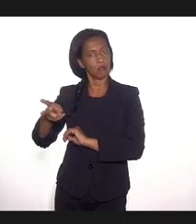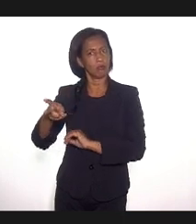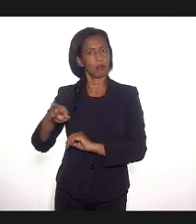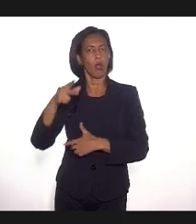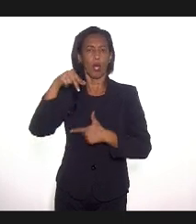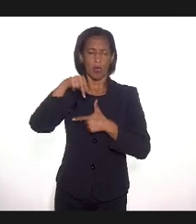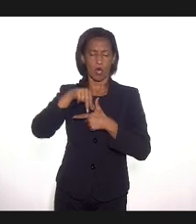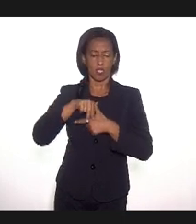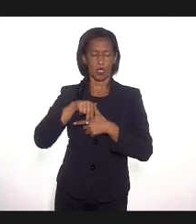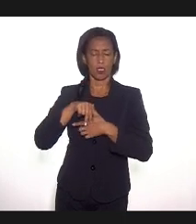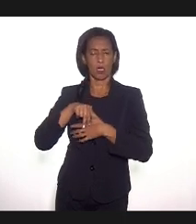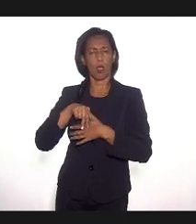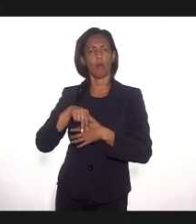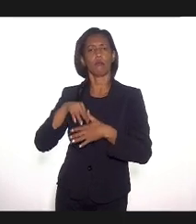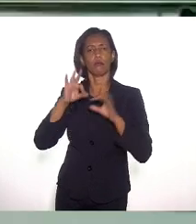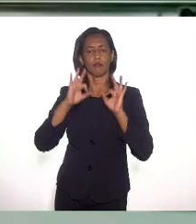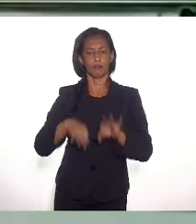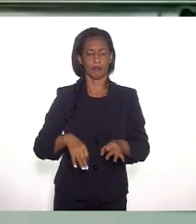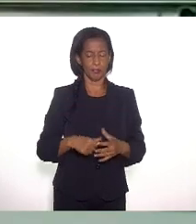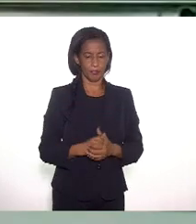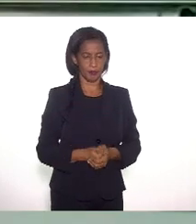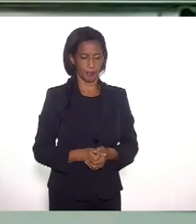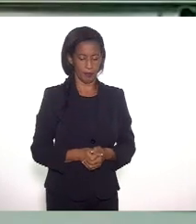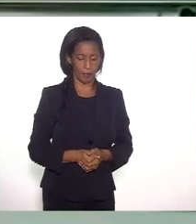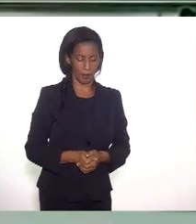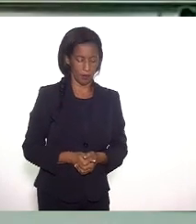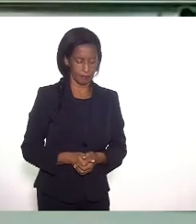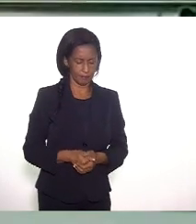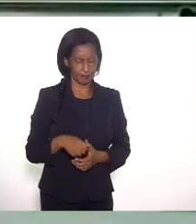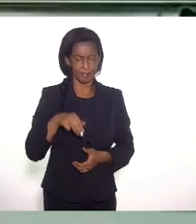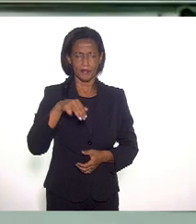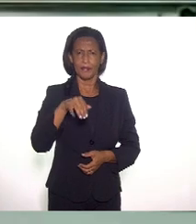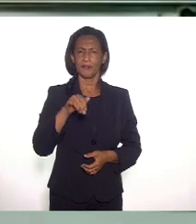certa. Ô, Mink, só uma parte.